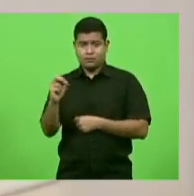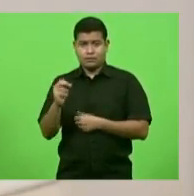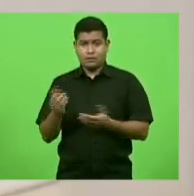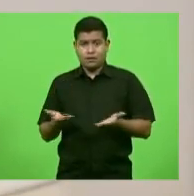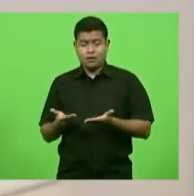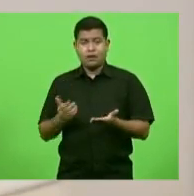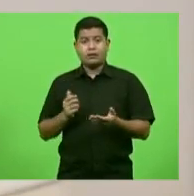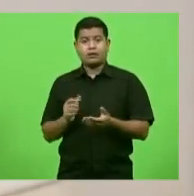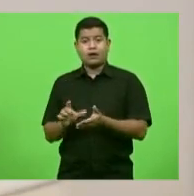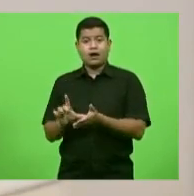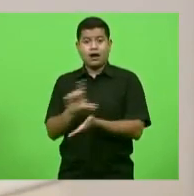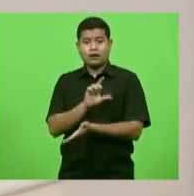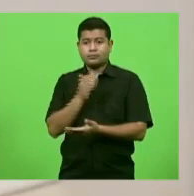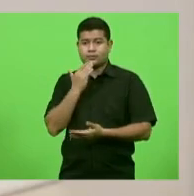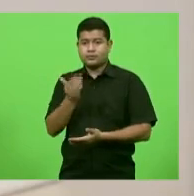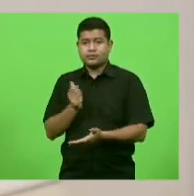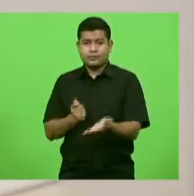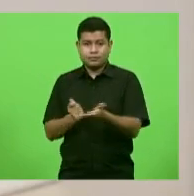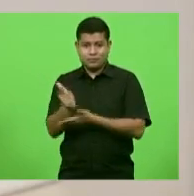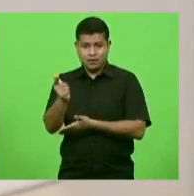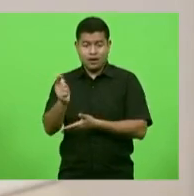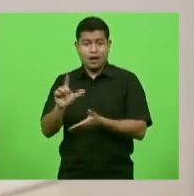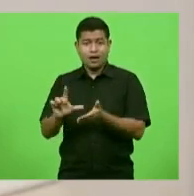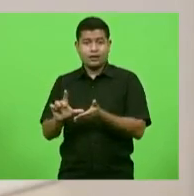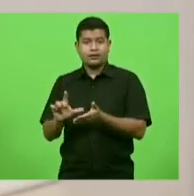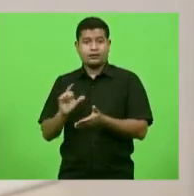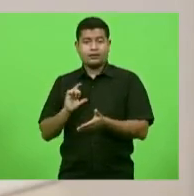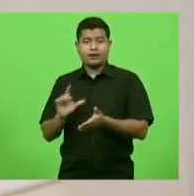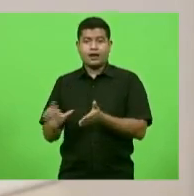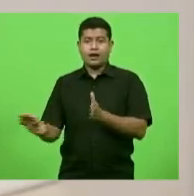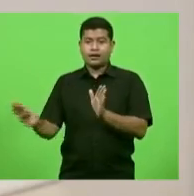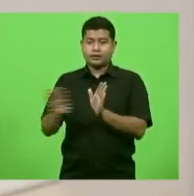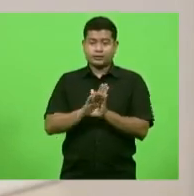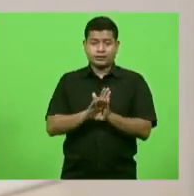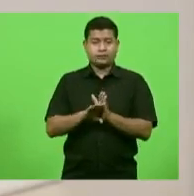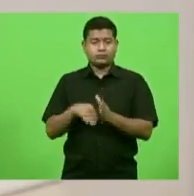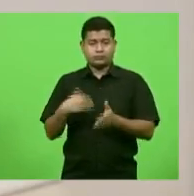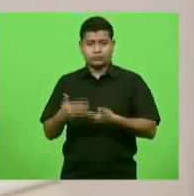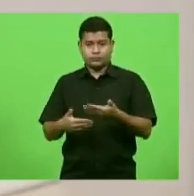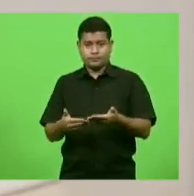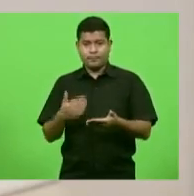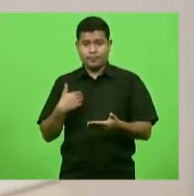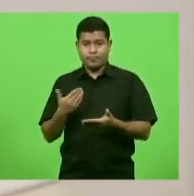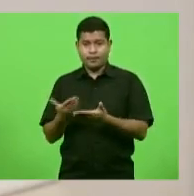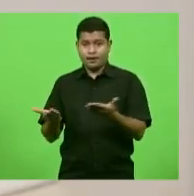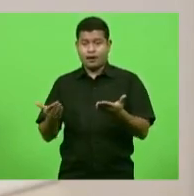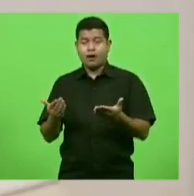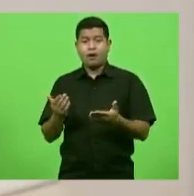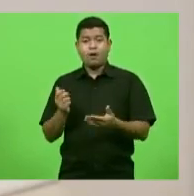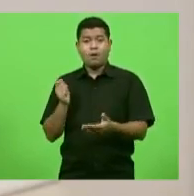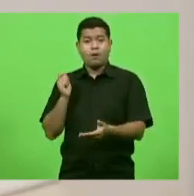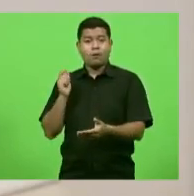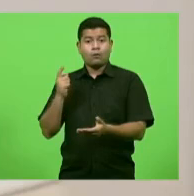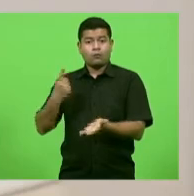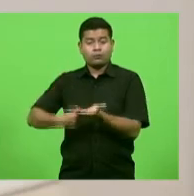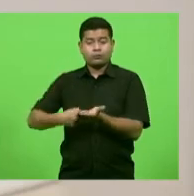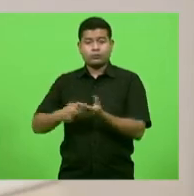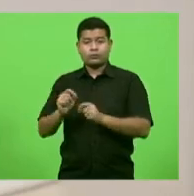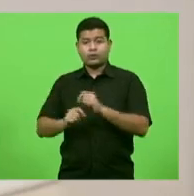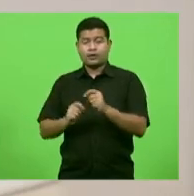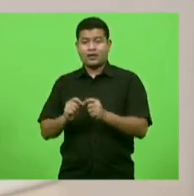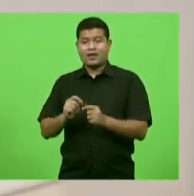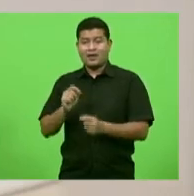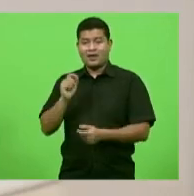e ainda sem a exigência de quaisquer garantias pelo Estado, culminou na compra direta mediante dispensa de